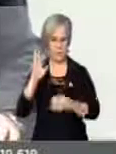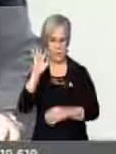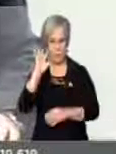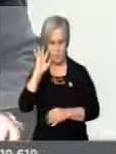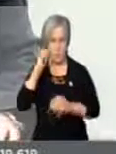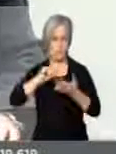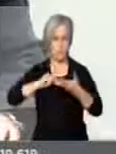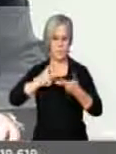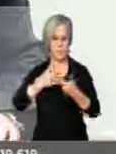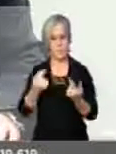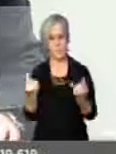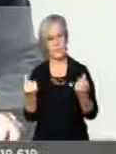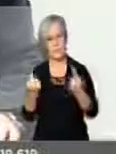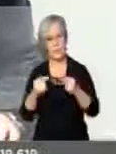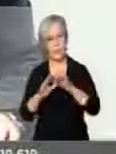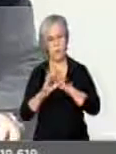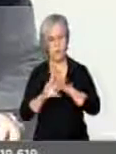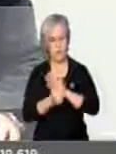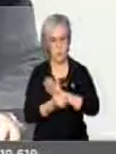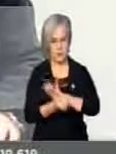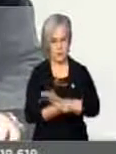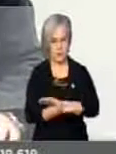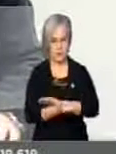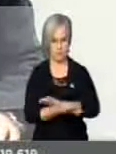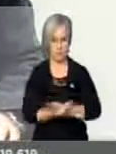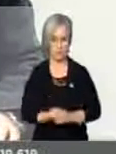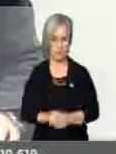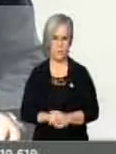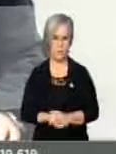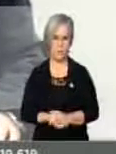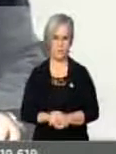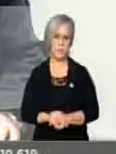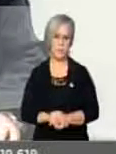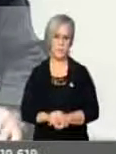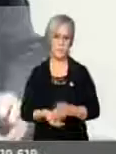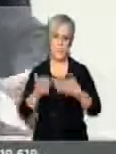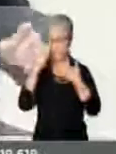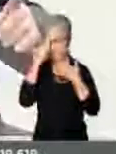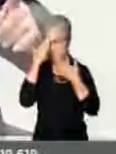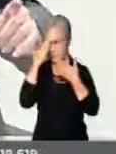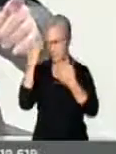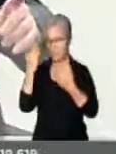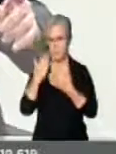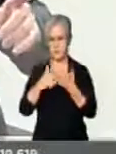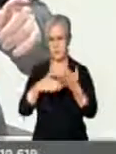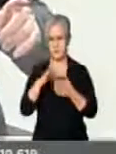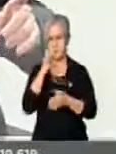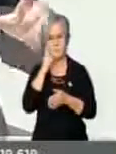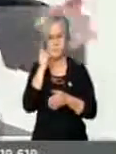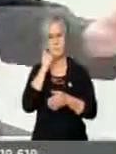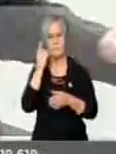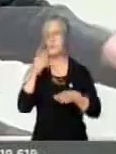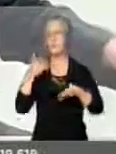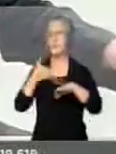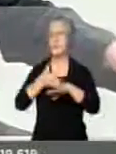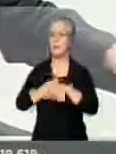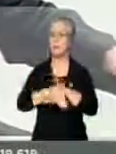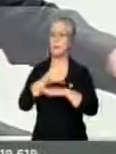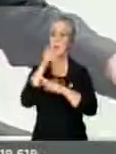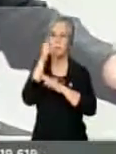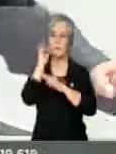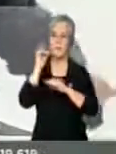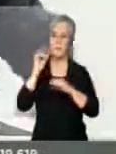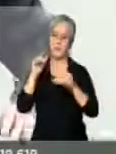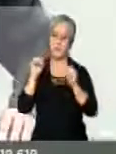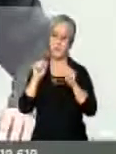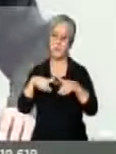Parabéns a todos os deputados que participaram desse levante contra isso. Me permite. Deputado Macris, é solicitado, depois vamos passar